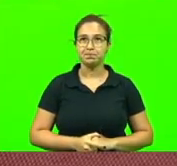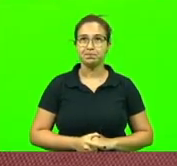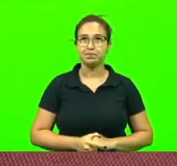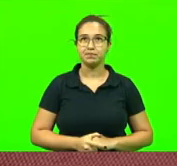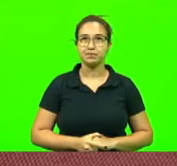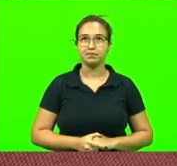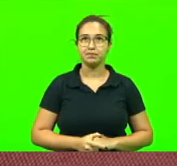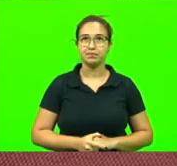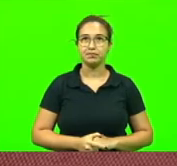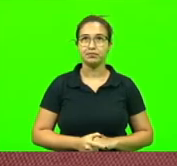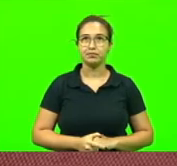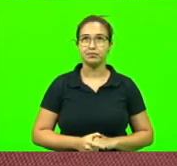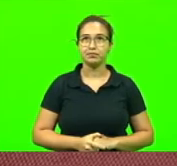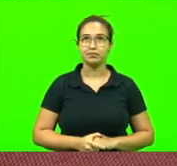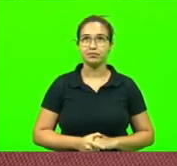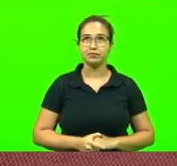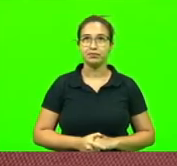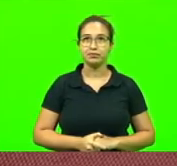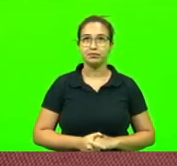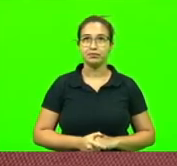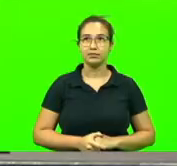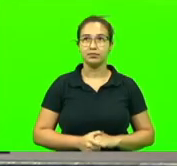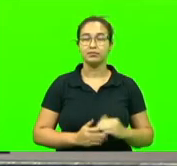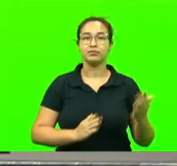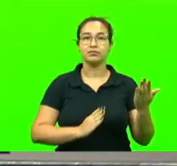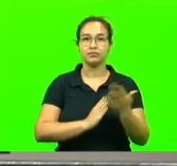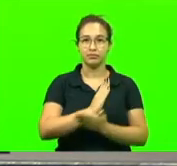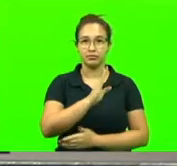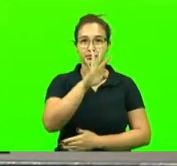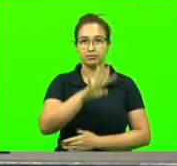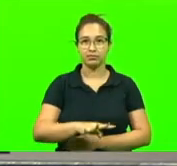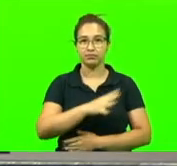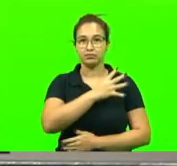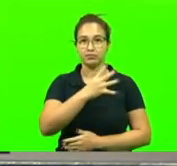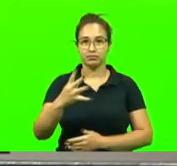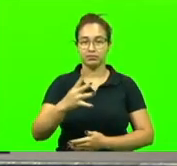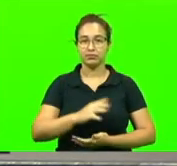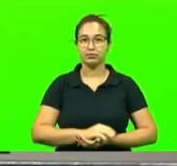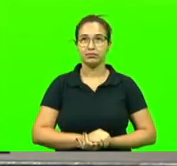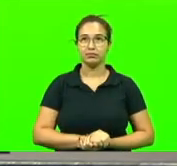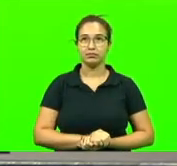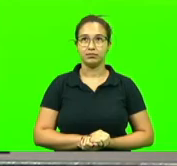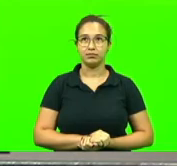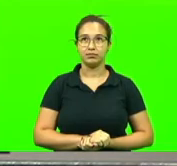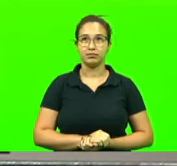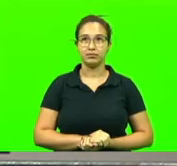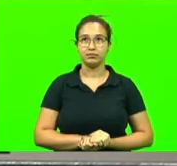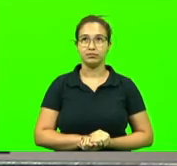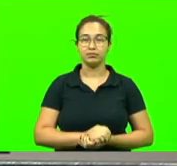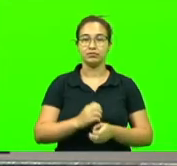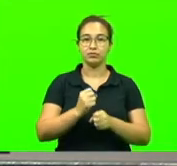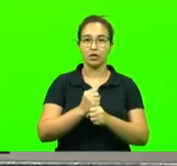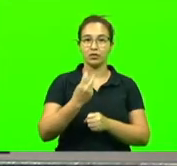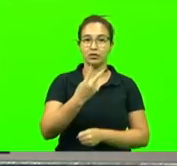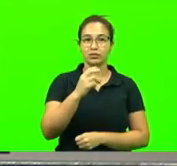Tem um apontamento a fazer, está aprovado o calendário para o ano